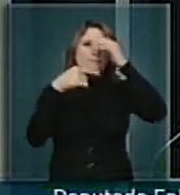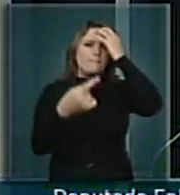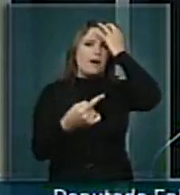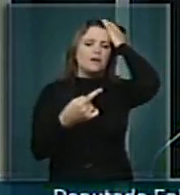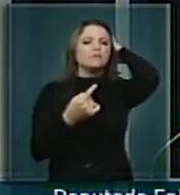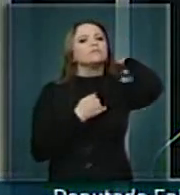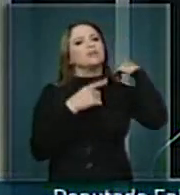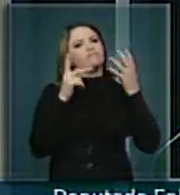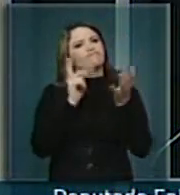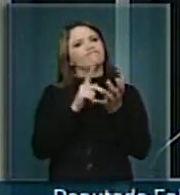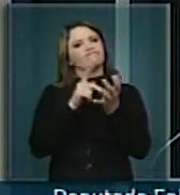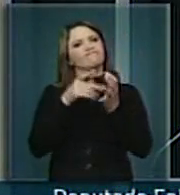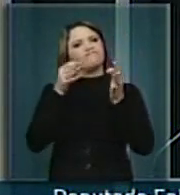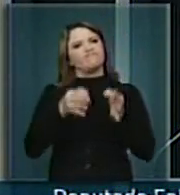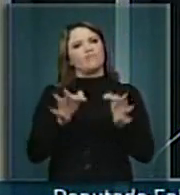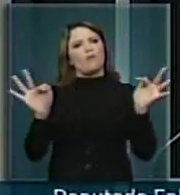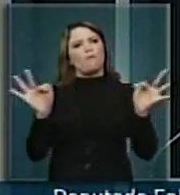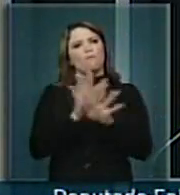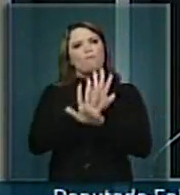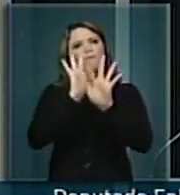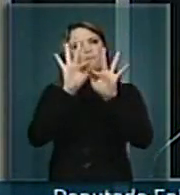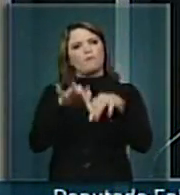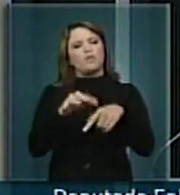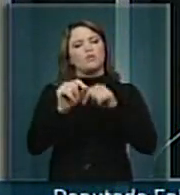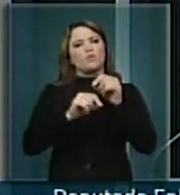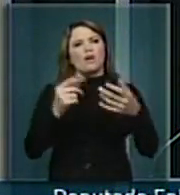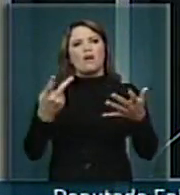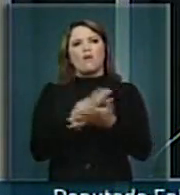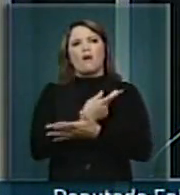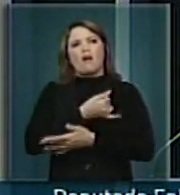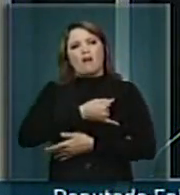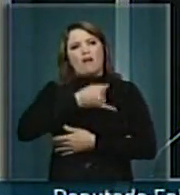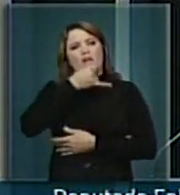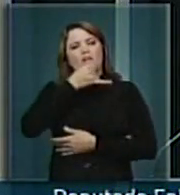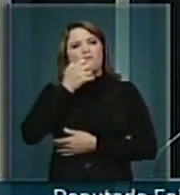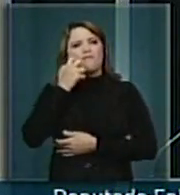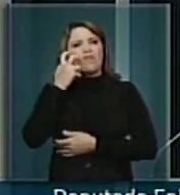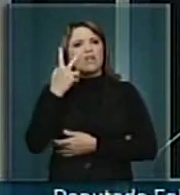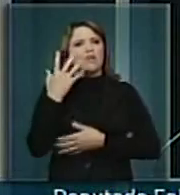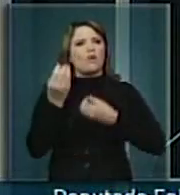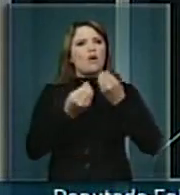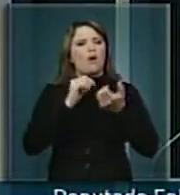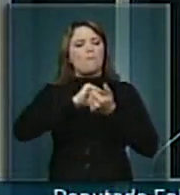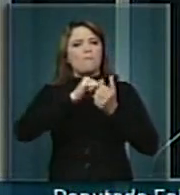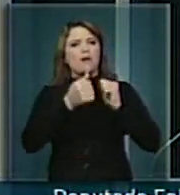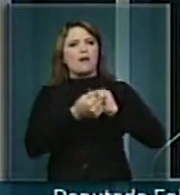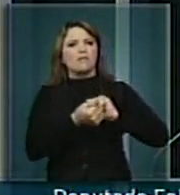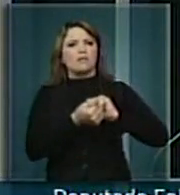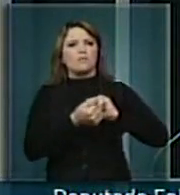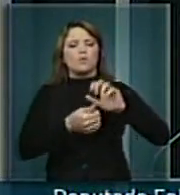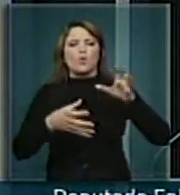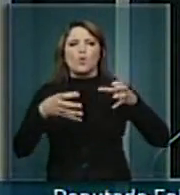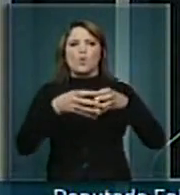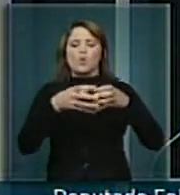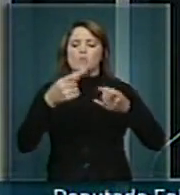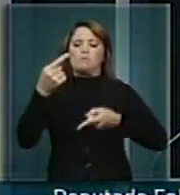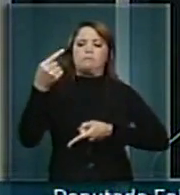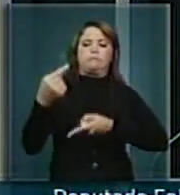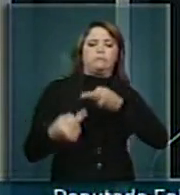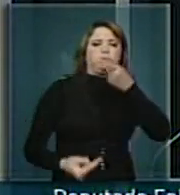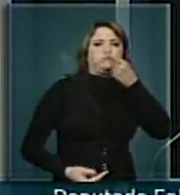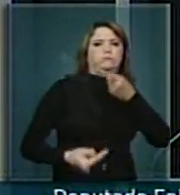certamente porá fim a esta trágica e vergonhosa apartação entre índios e